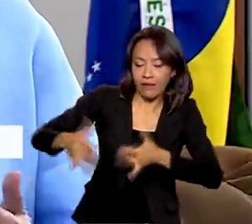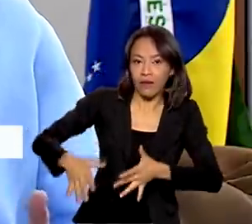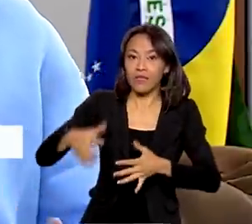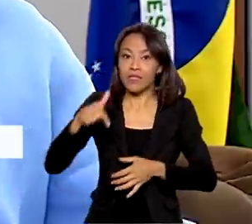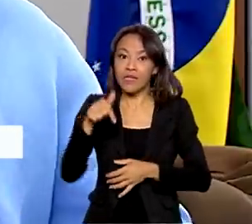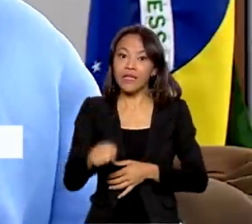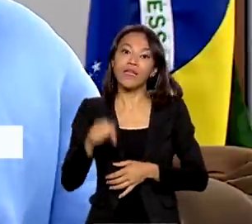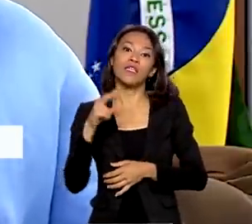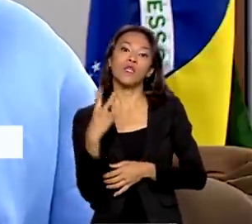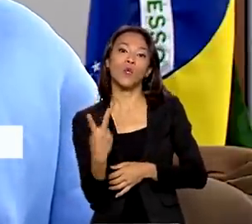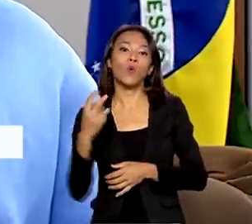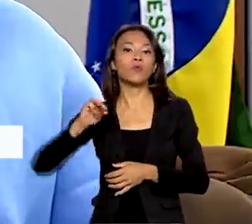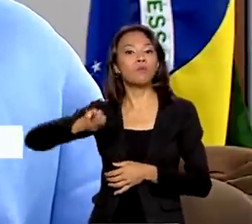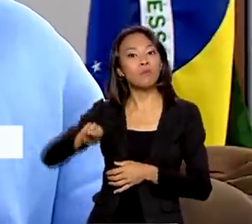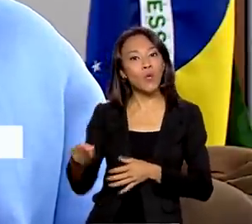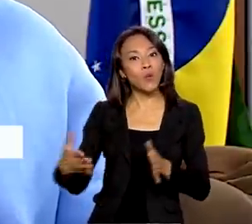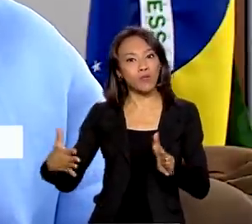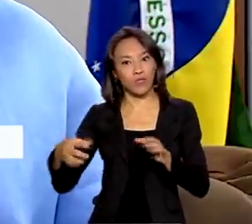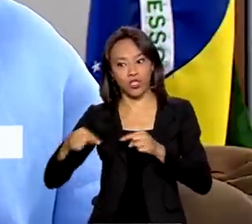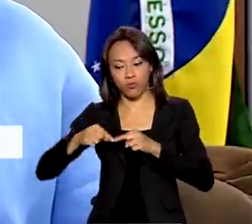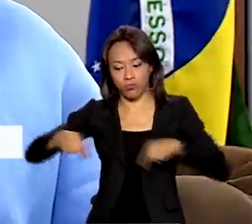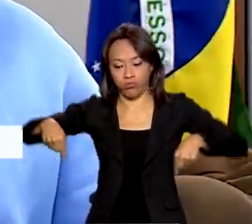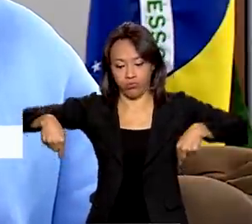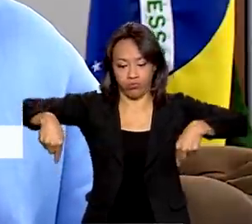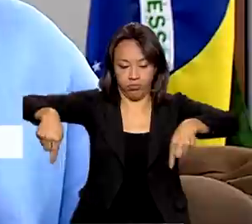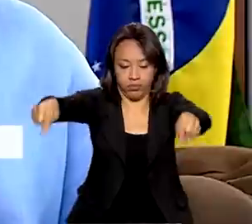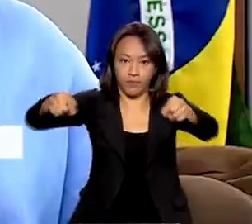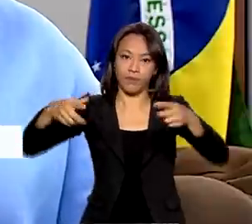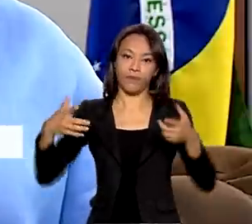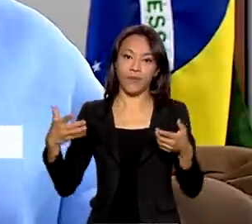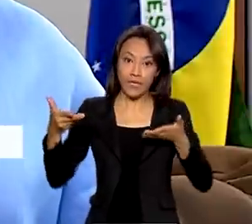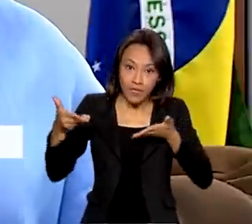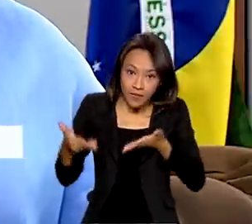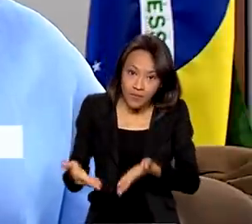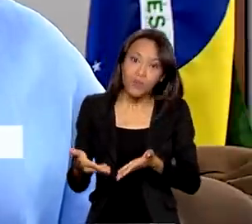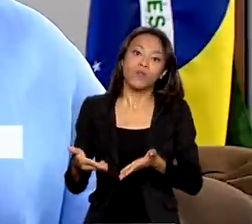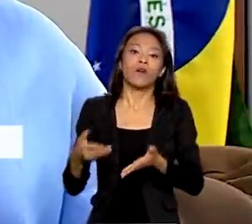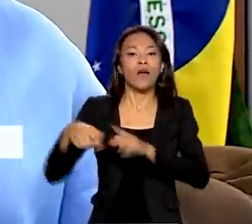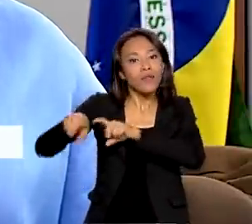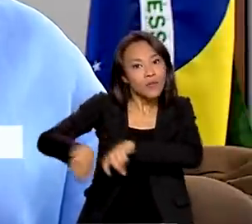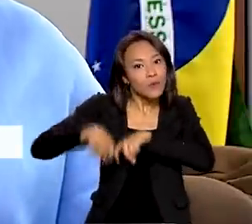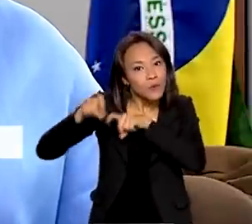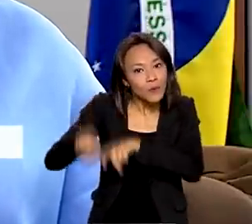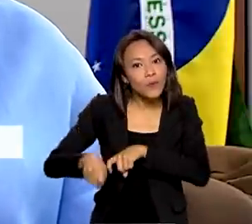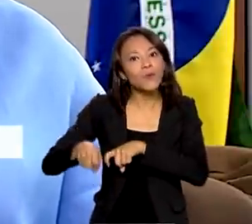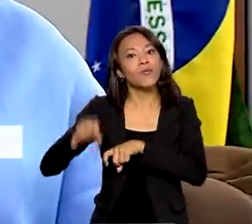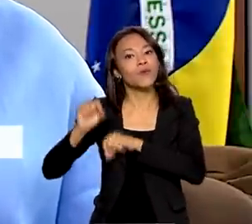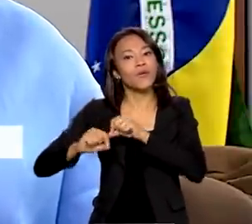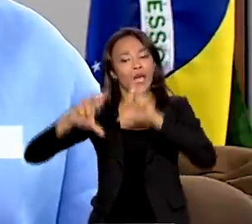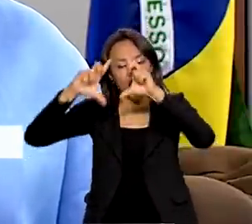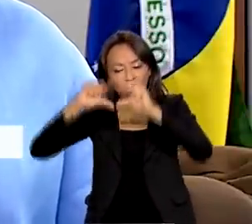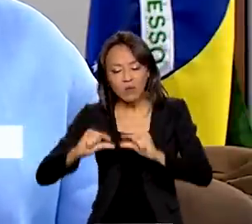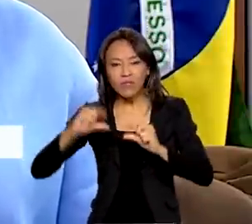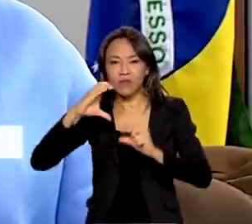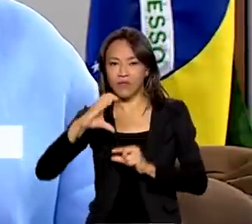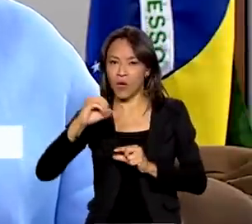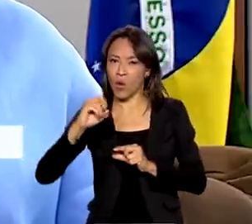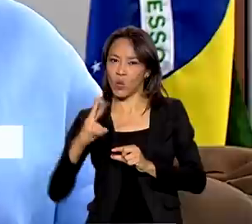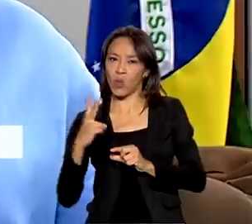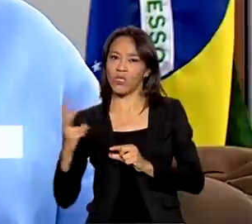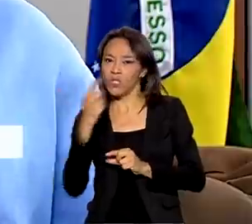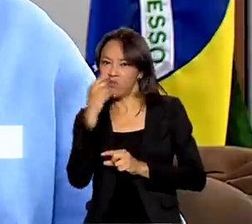72 milhões de hectares e isso vai fazer com que a essa agricultura de baixa emissão de carbono